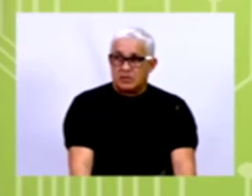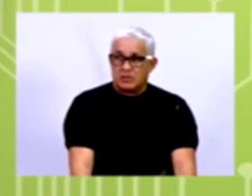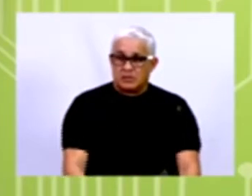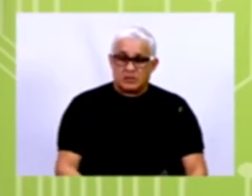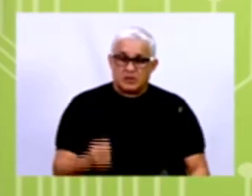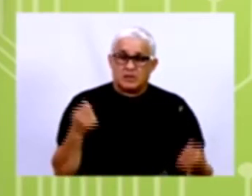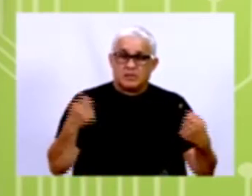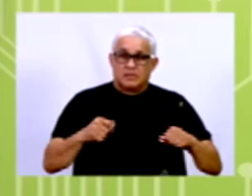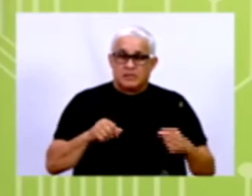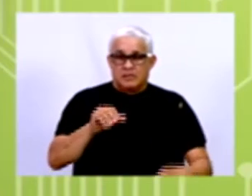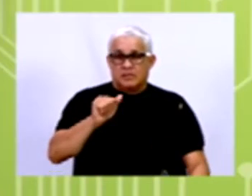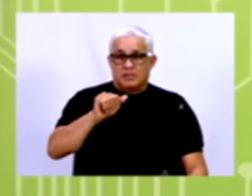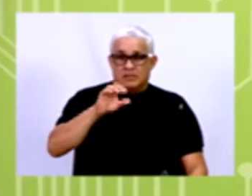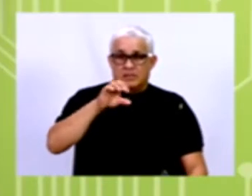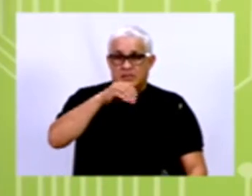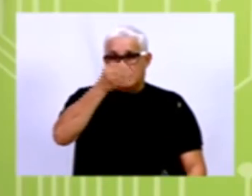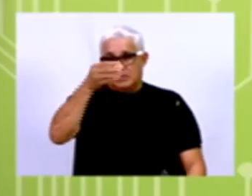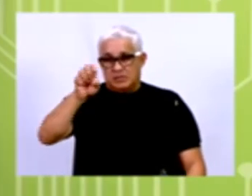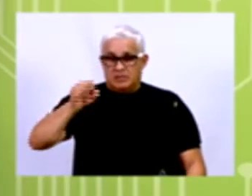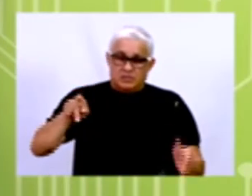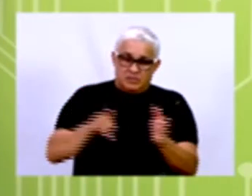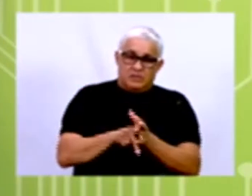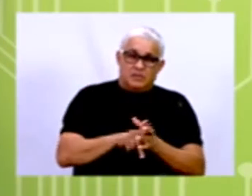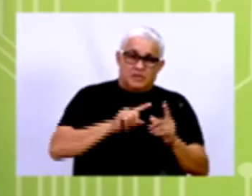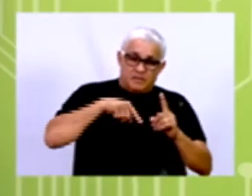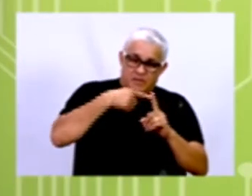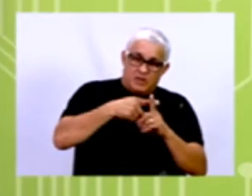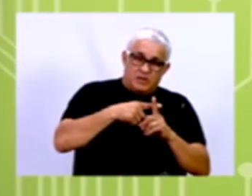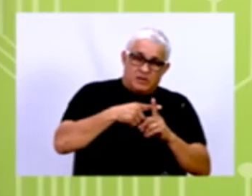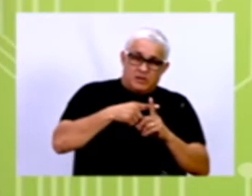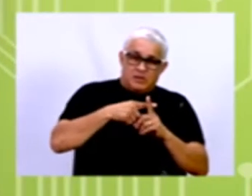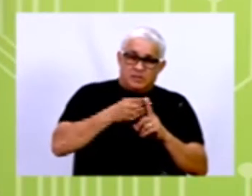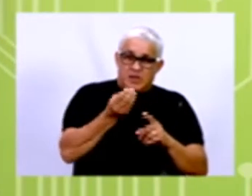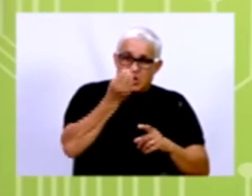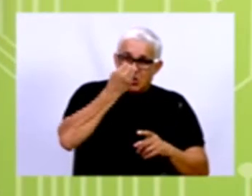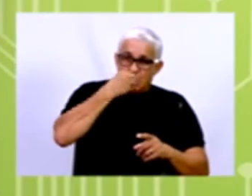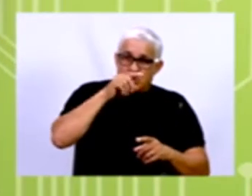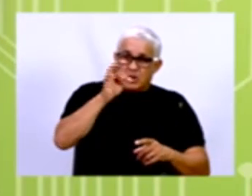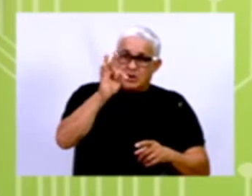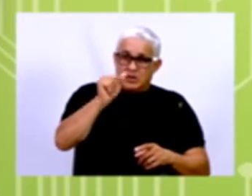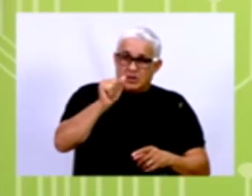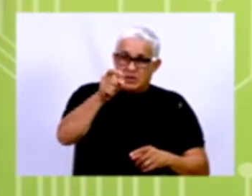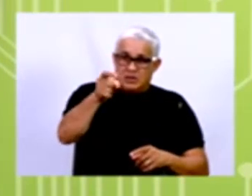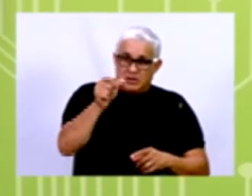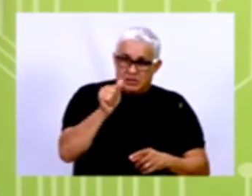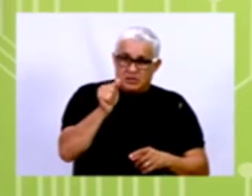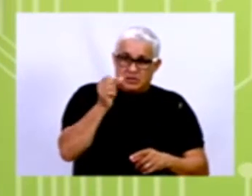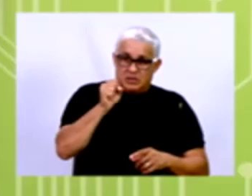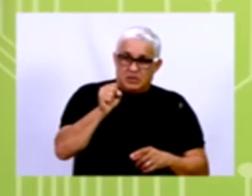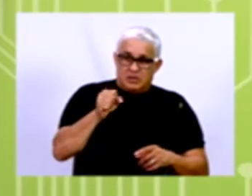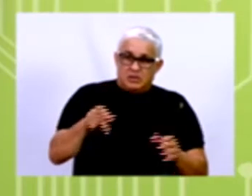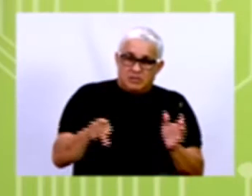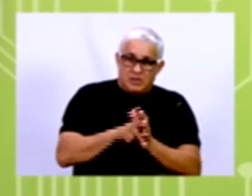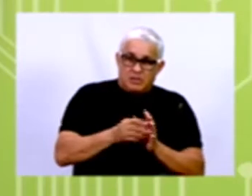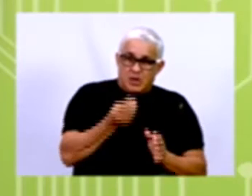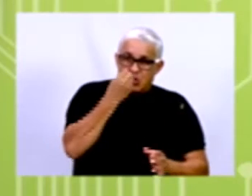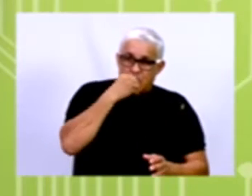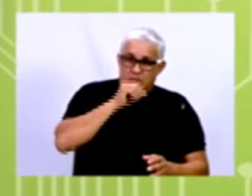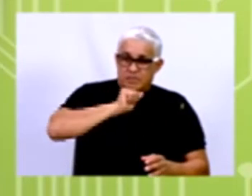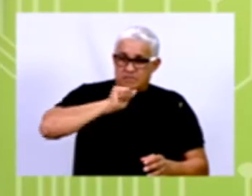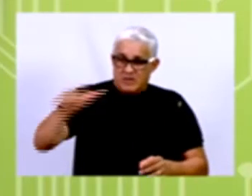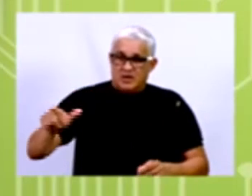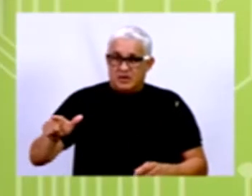construir ações propositivas no sentido de que as taxas de lucro sejam superiores às taxas de juro, porque senão você não vai